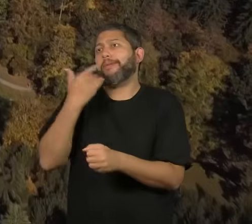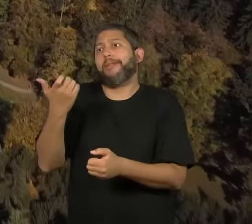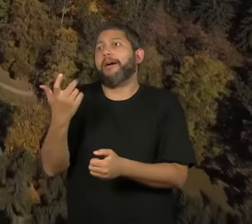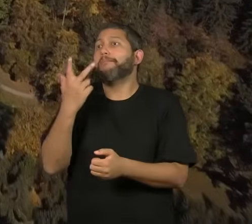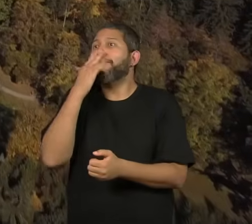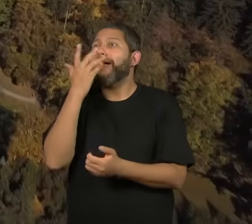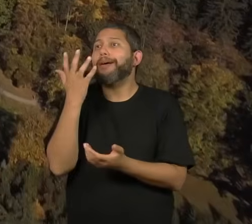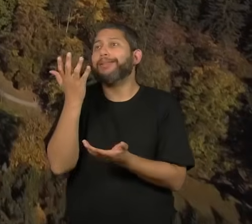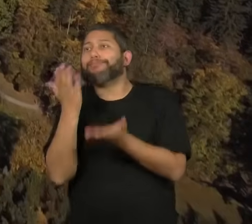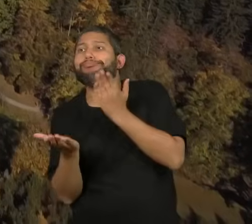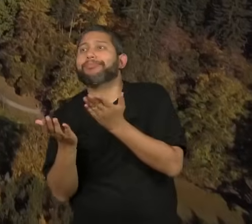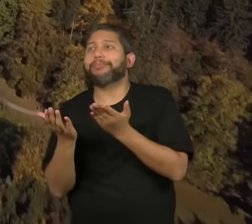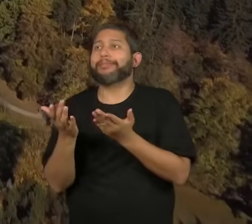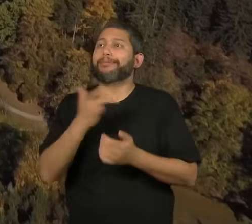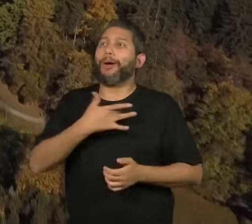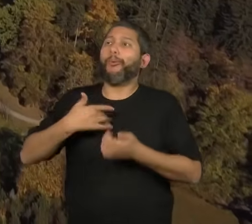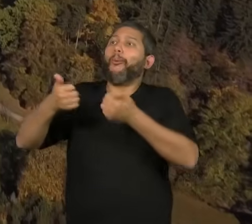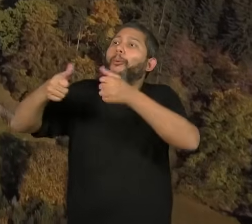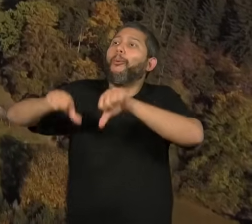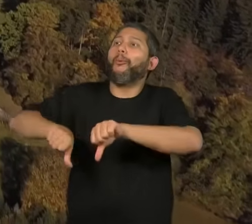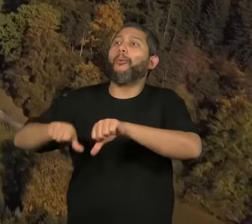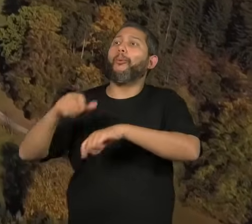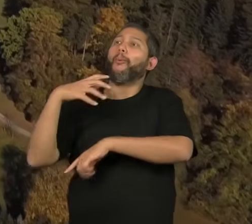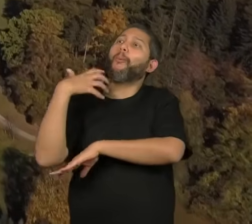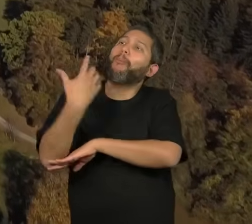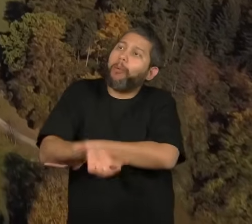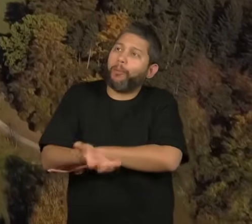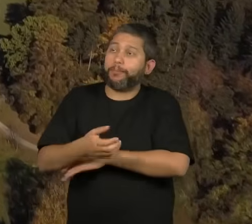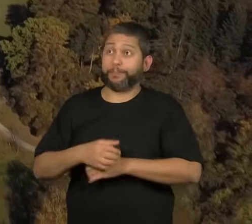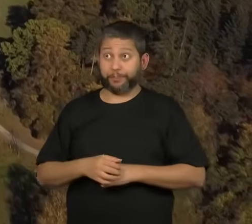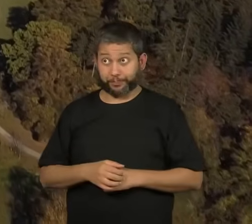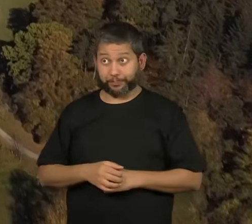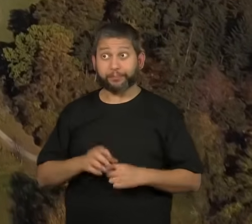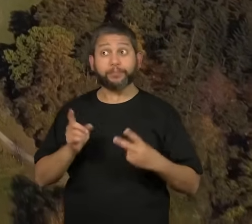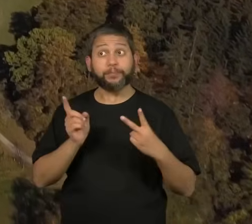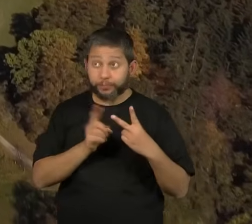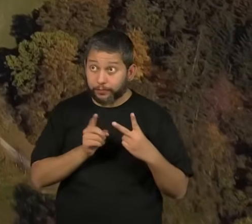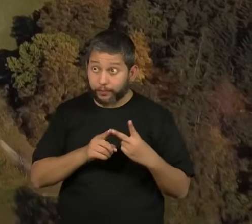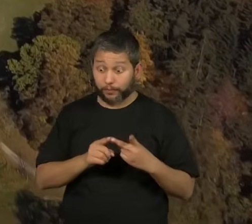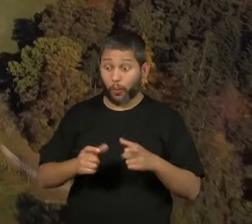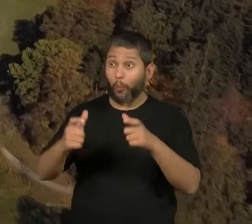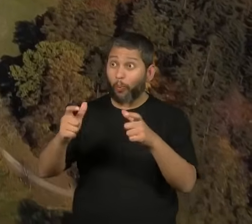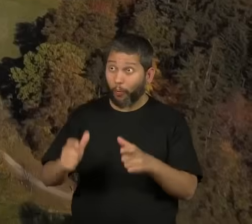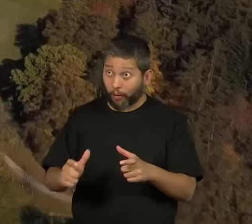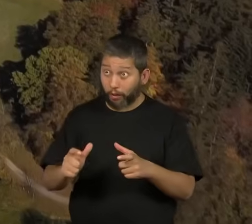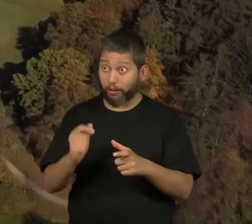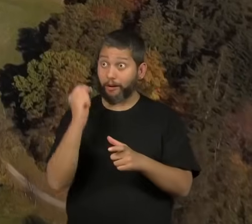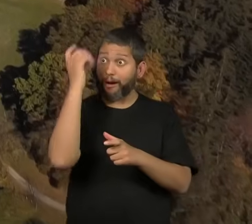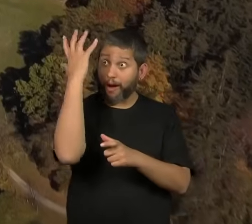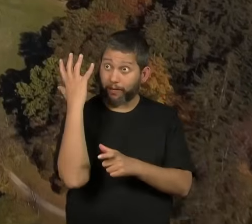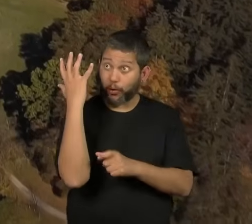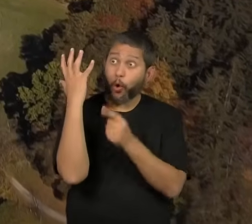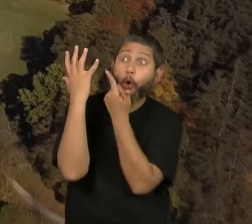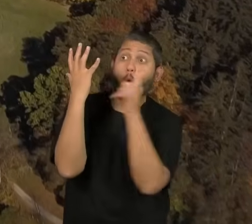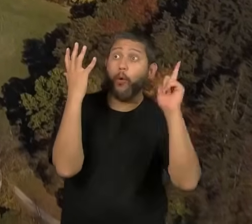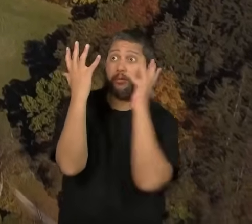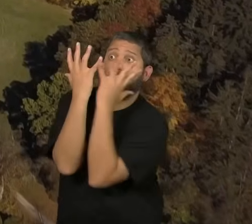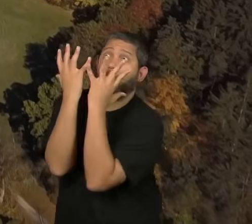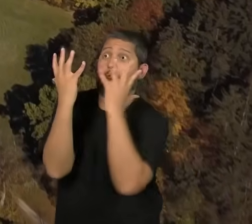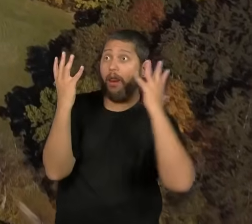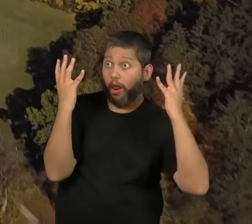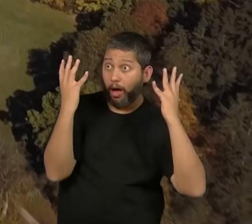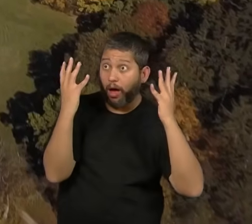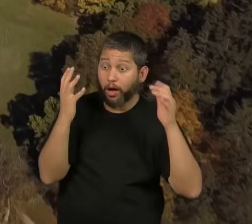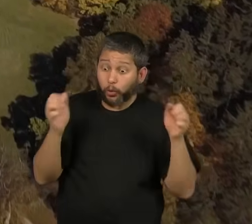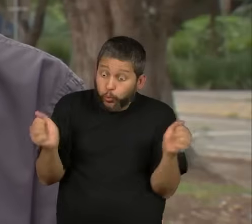aconteça. As árvores, elas são otimizadas para o local onde elas estão. Então essas árvores, elas vão crescendo uma